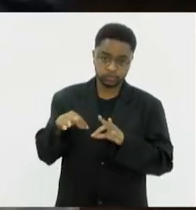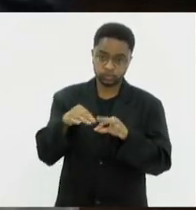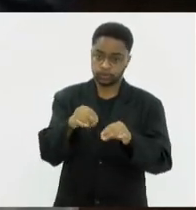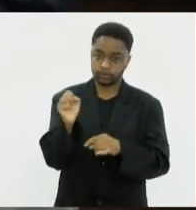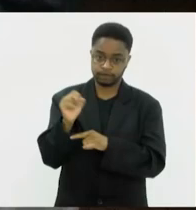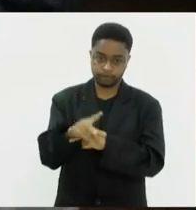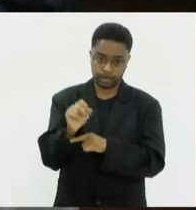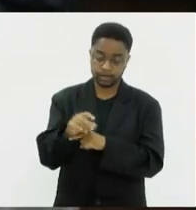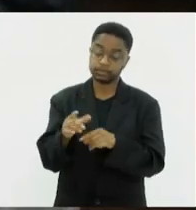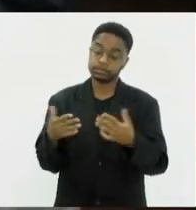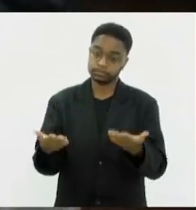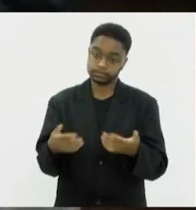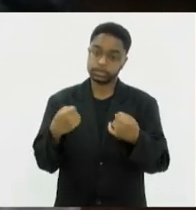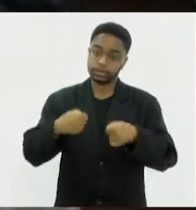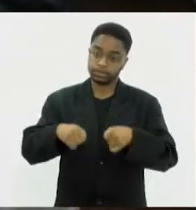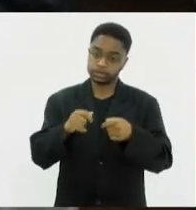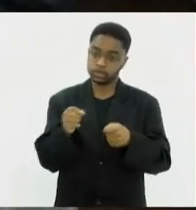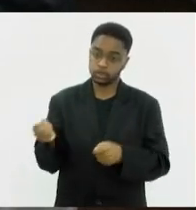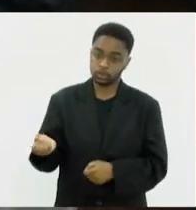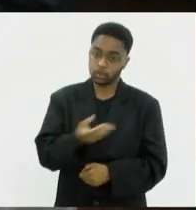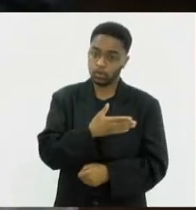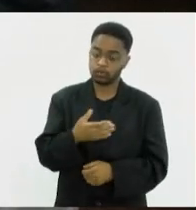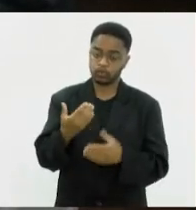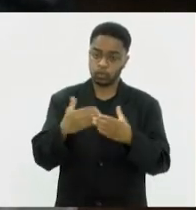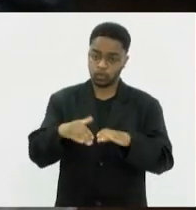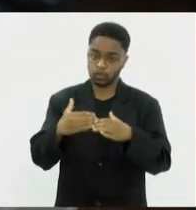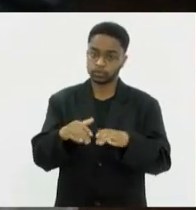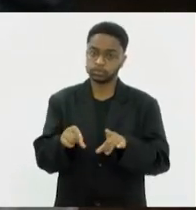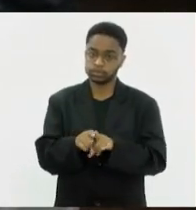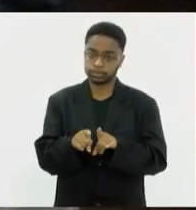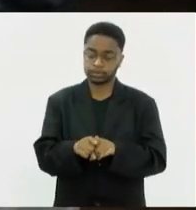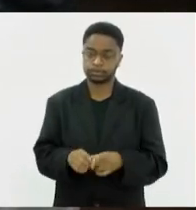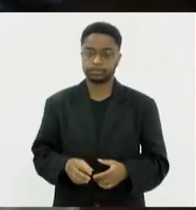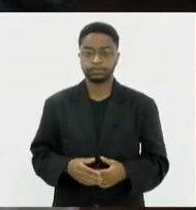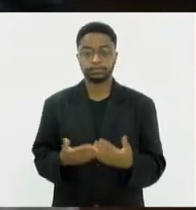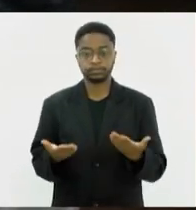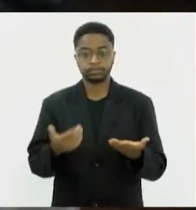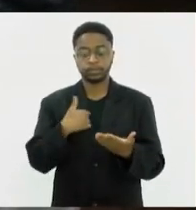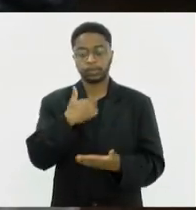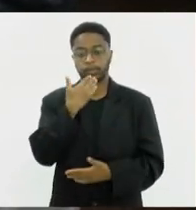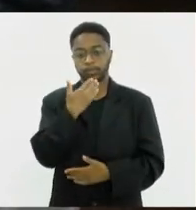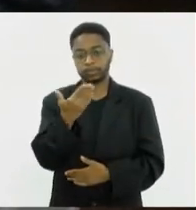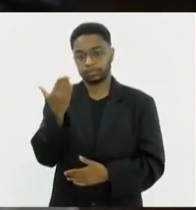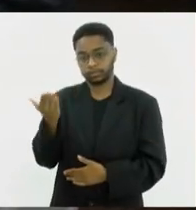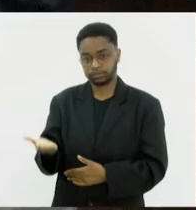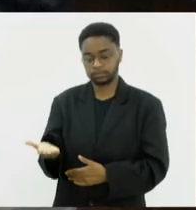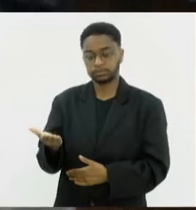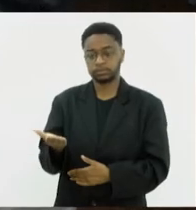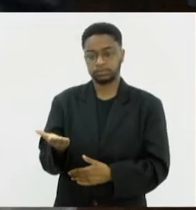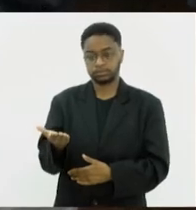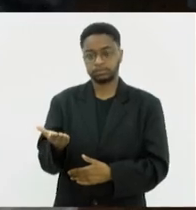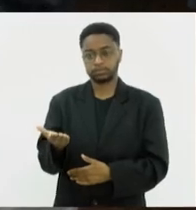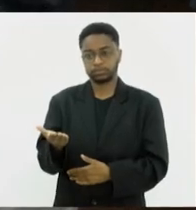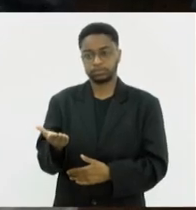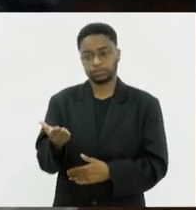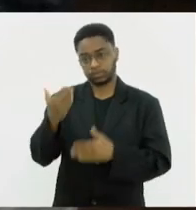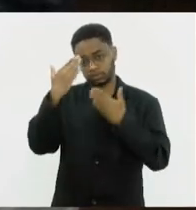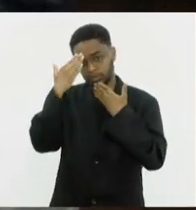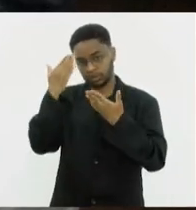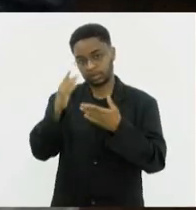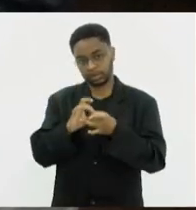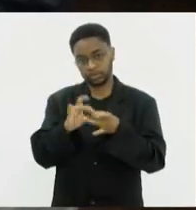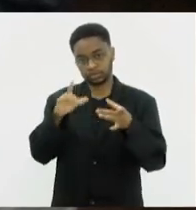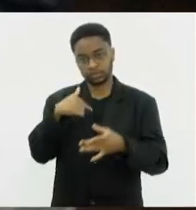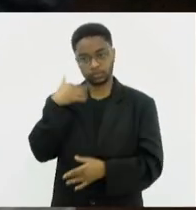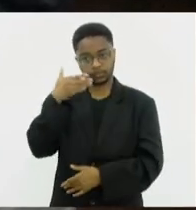vacância e vai ser necessário um novo concurso imediato. Então, pedir aqui a Vossa Excelência, não só a parte que muito grato por Vossa